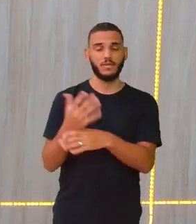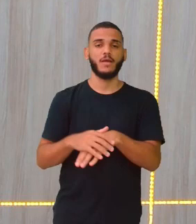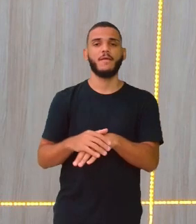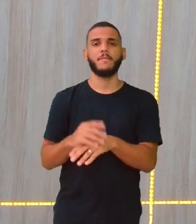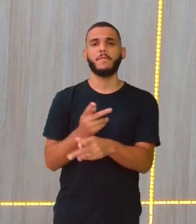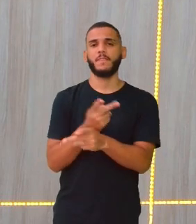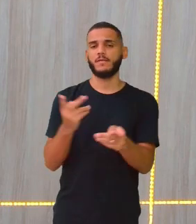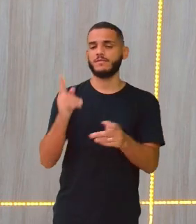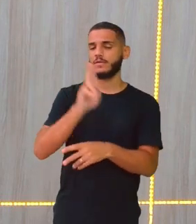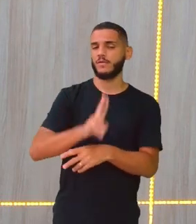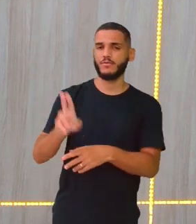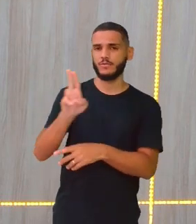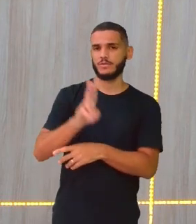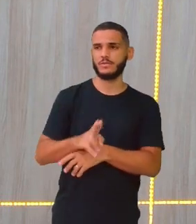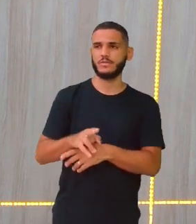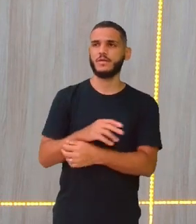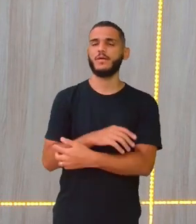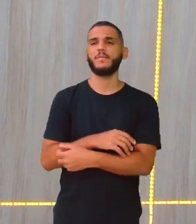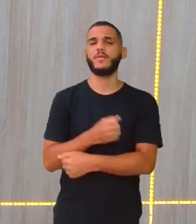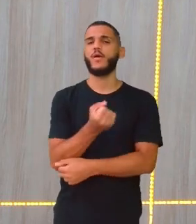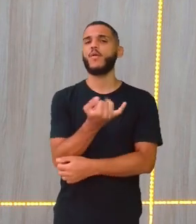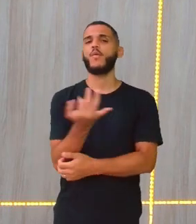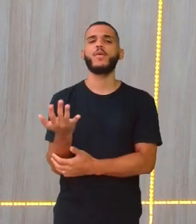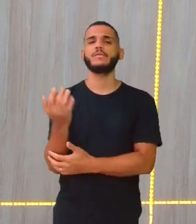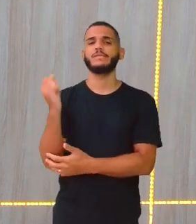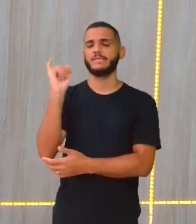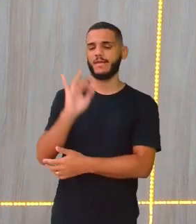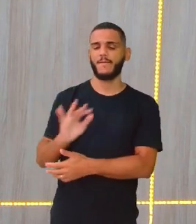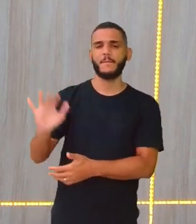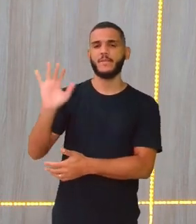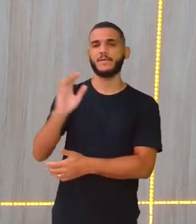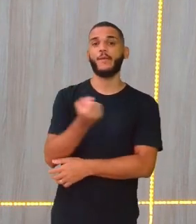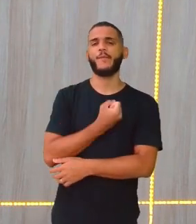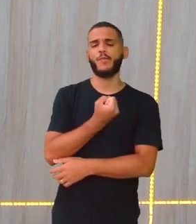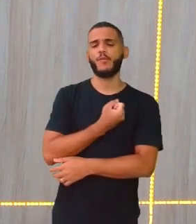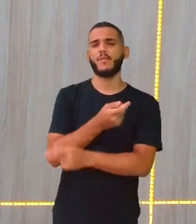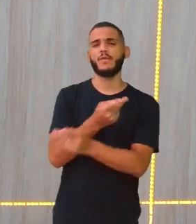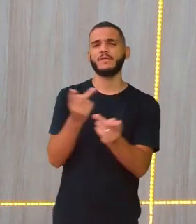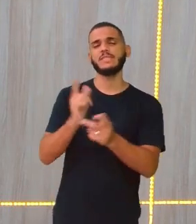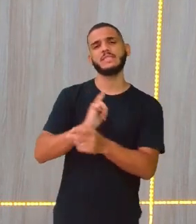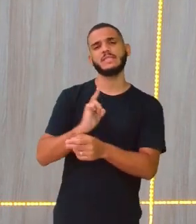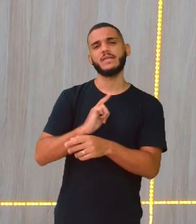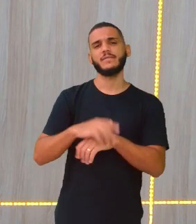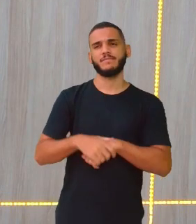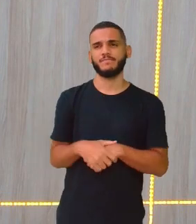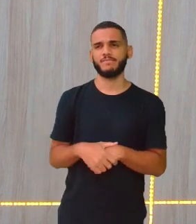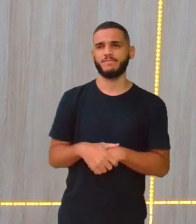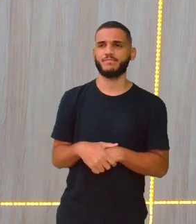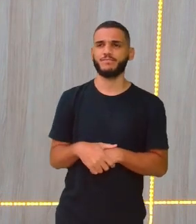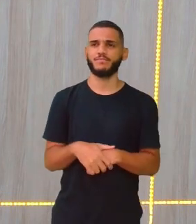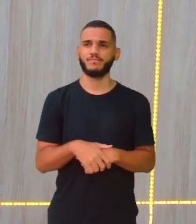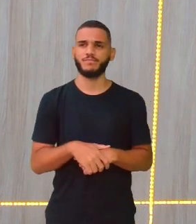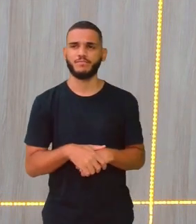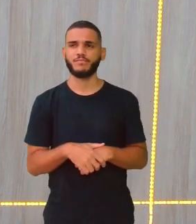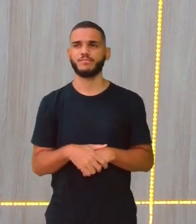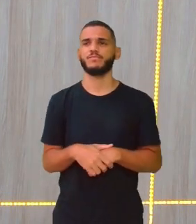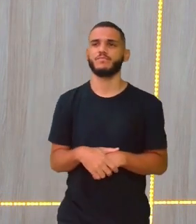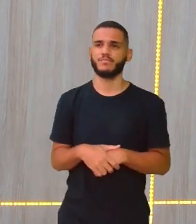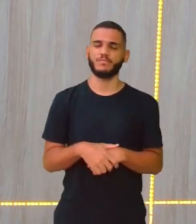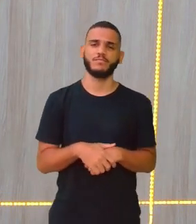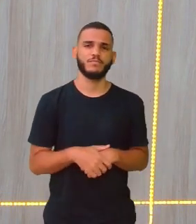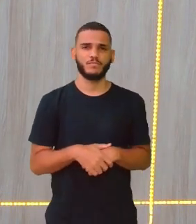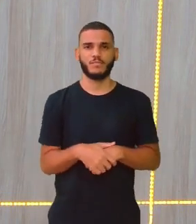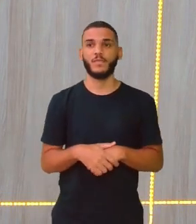você vai aplicar para quantas figuras, que número você quiser. Então,